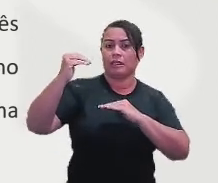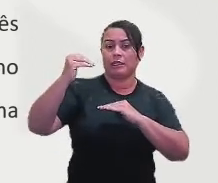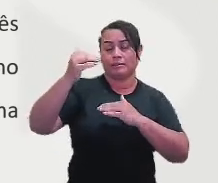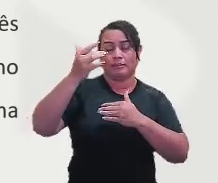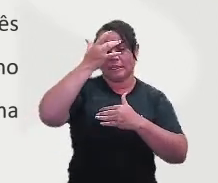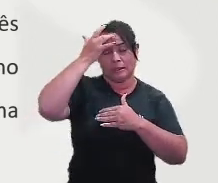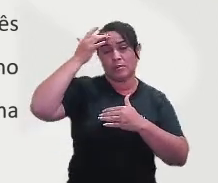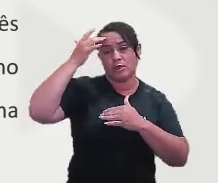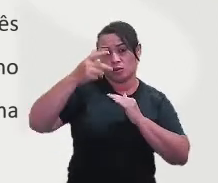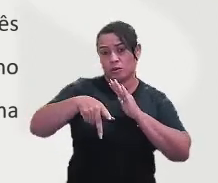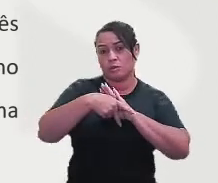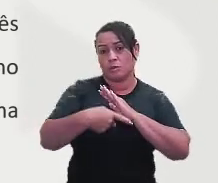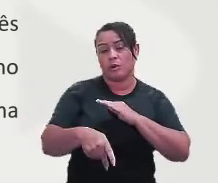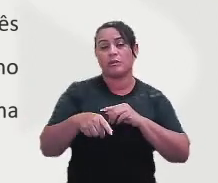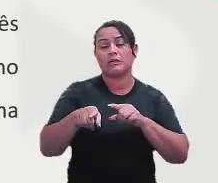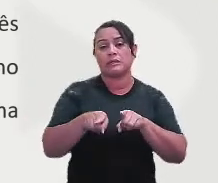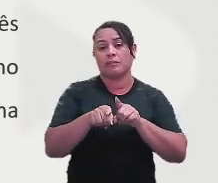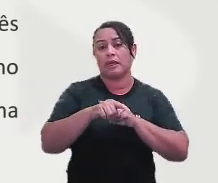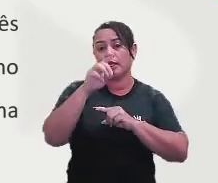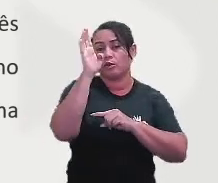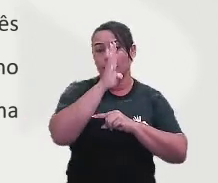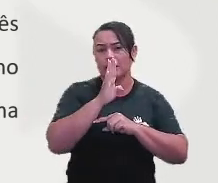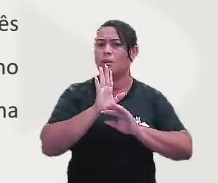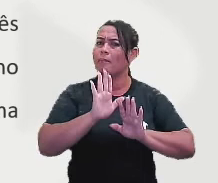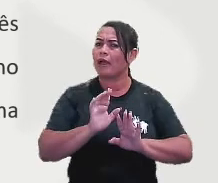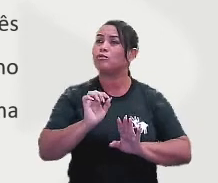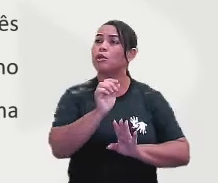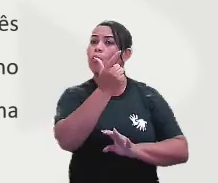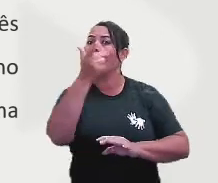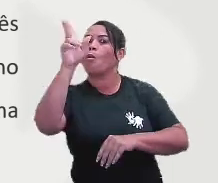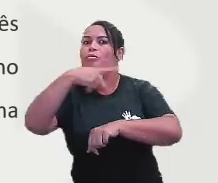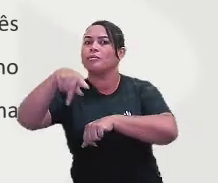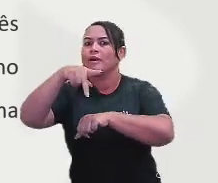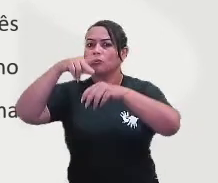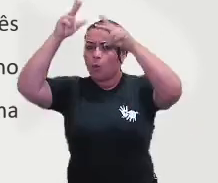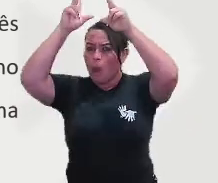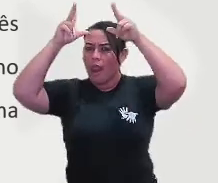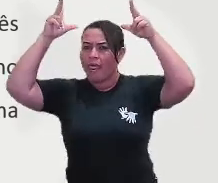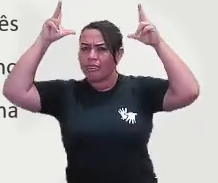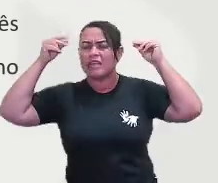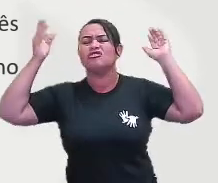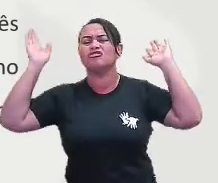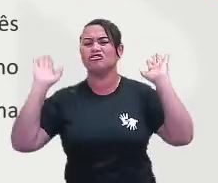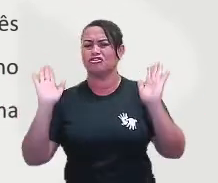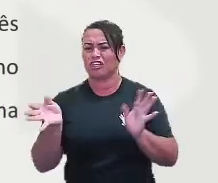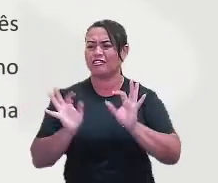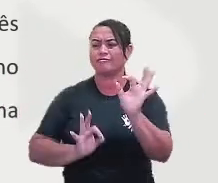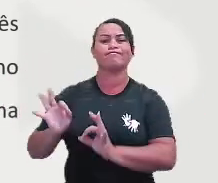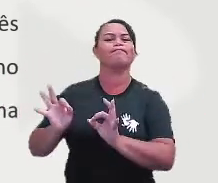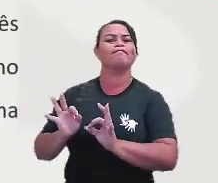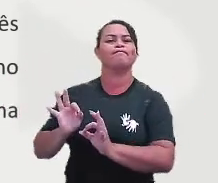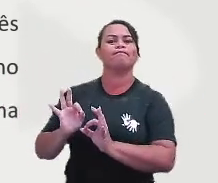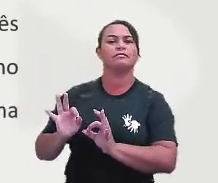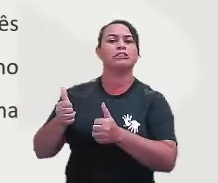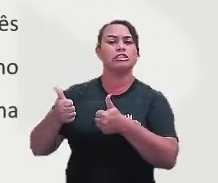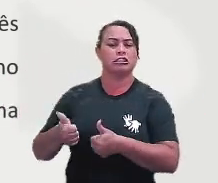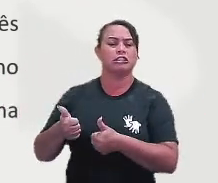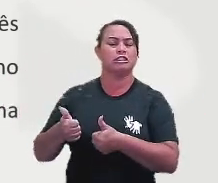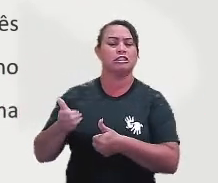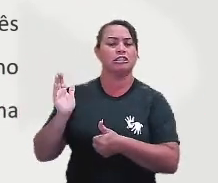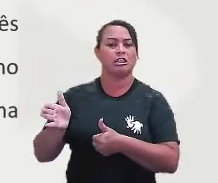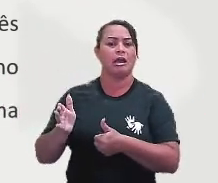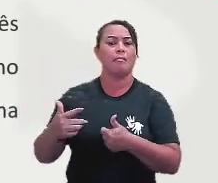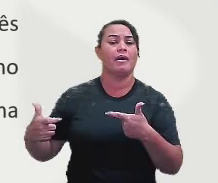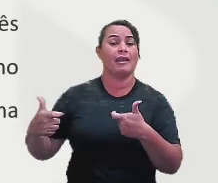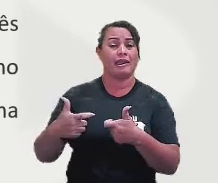né? Percebam que os holandeses eram preparados, né? Estavam preparados para este combate. Os brasileiros,